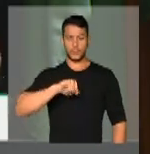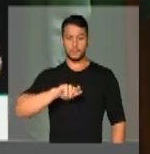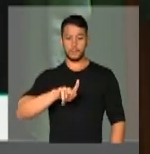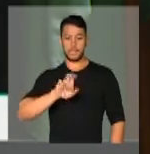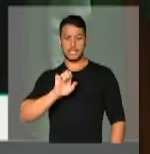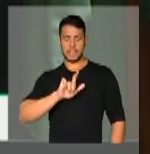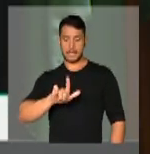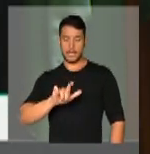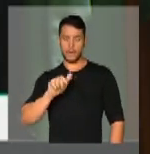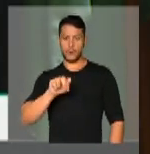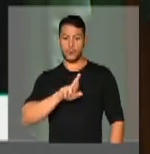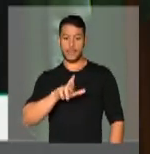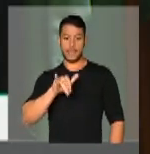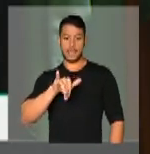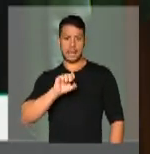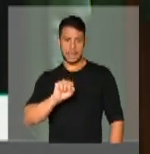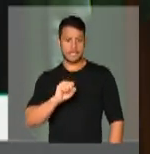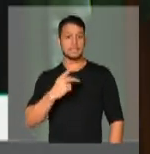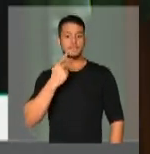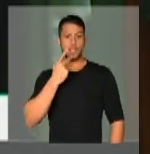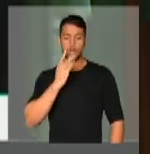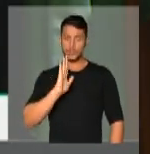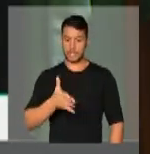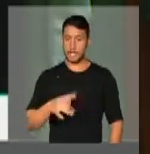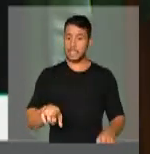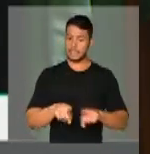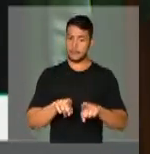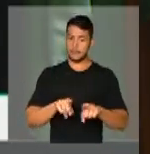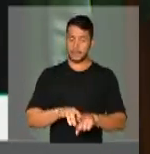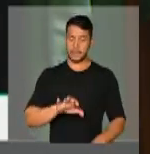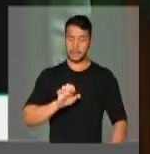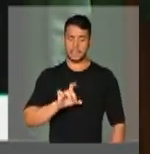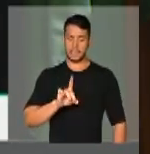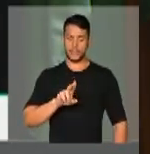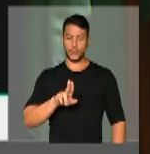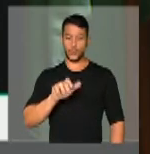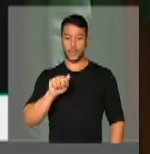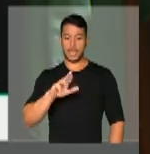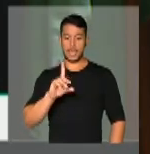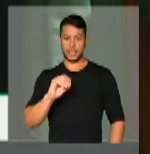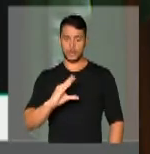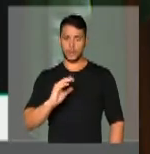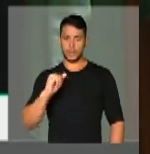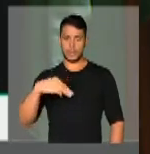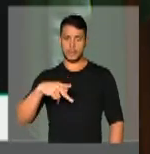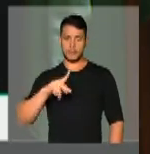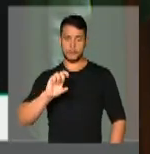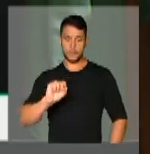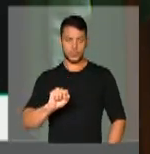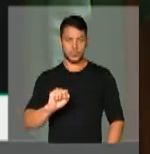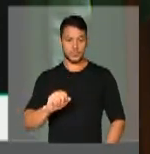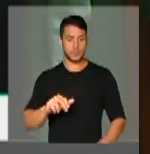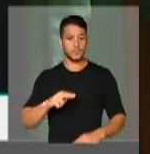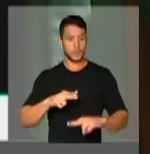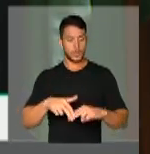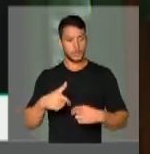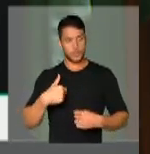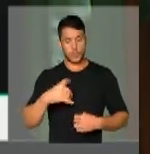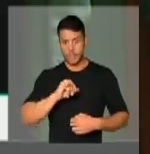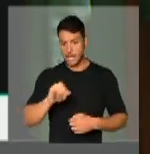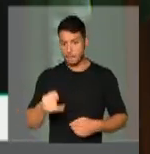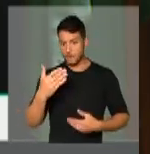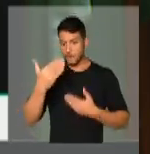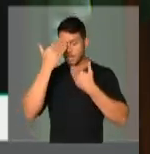Alencar falou dessa tribuna. Um dia Eduardo Campos também a usou. Quero agradecer ao